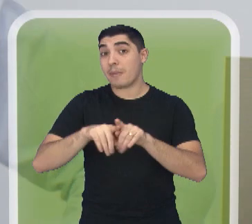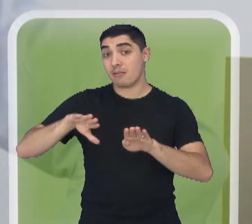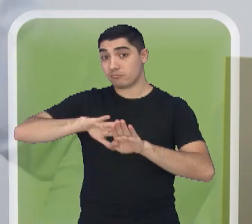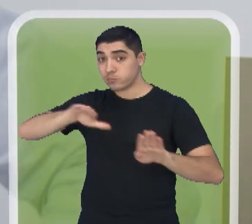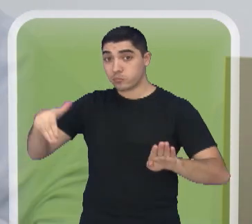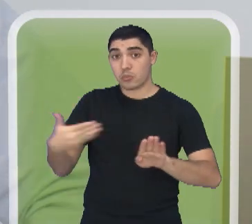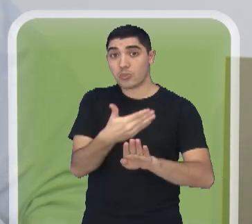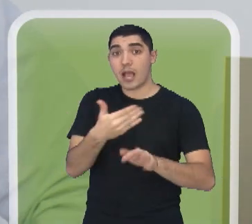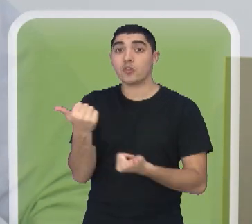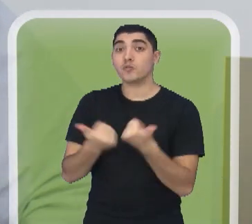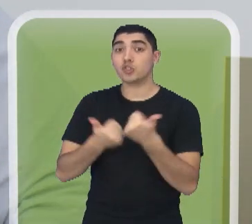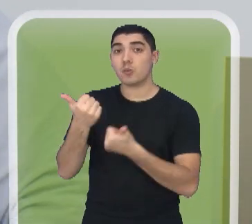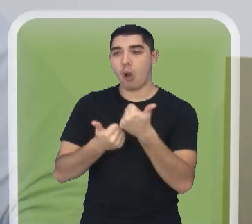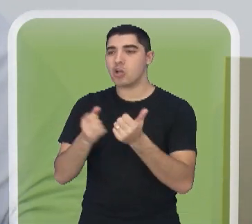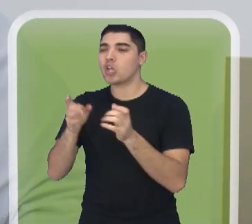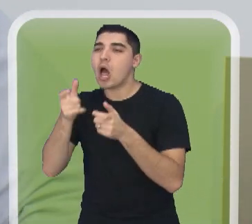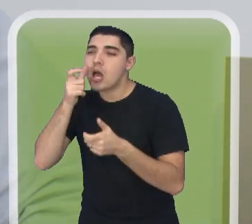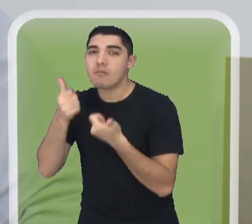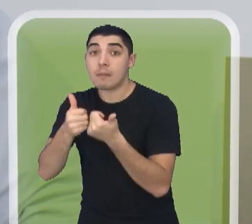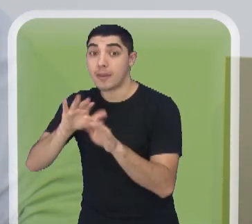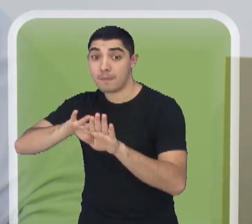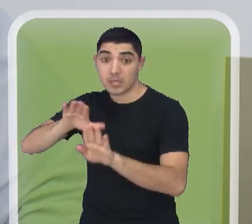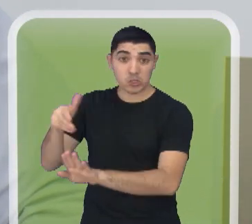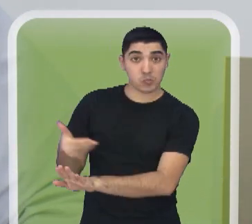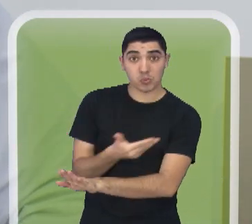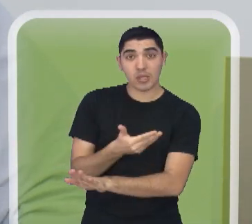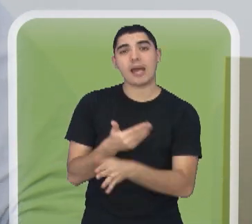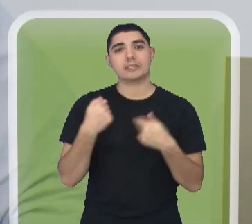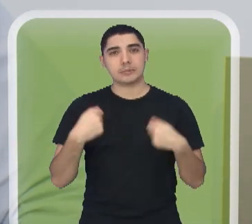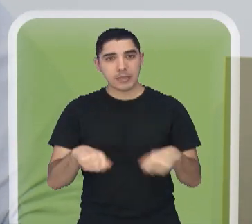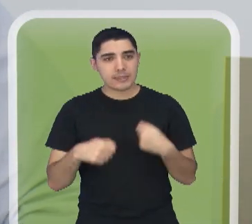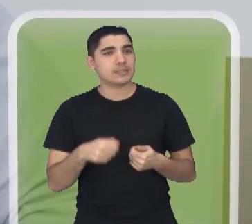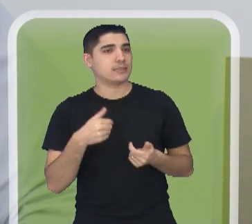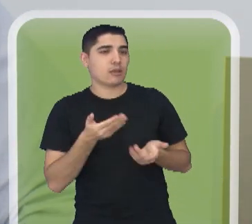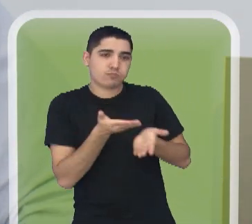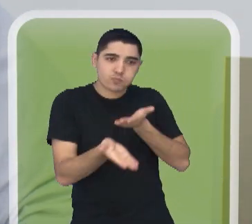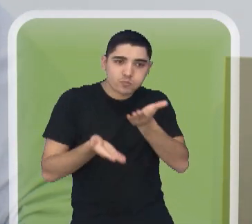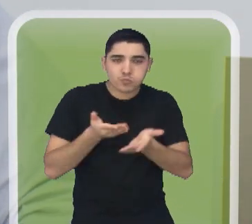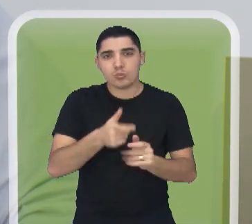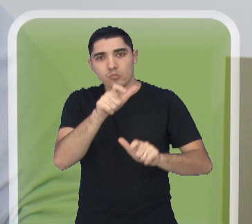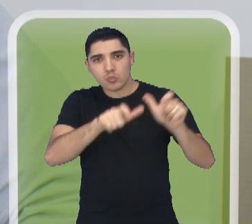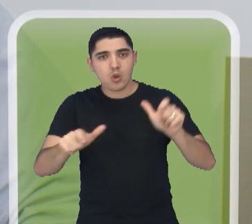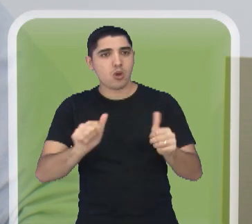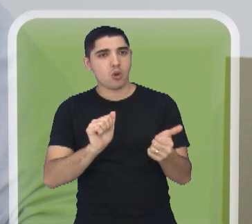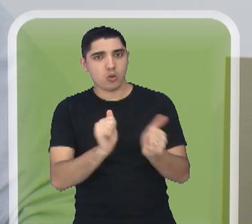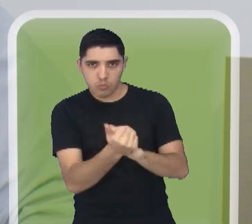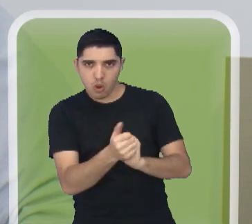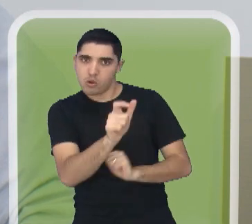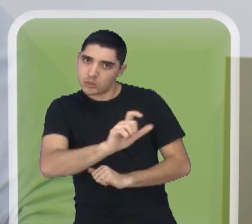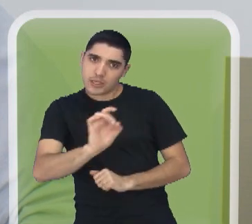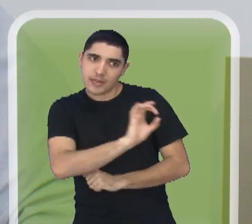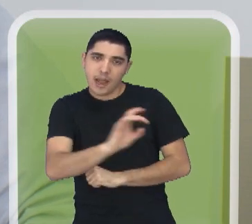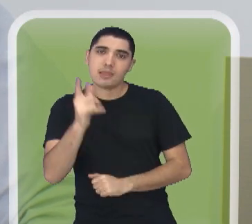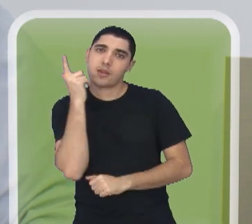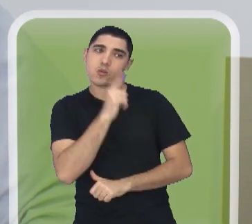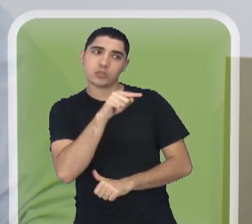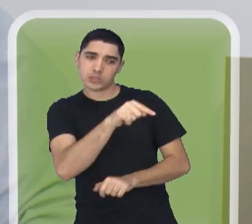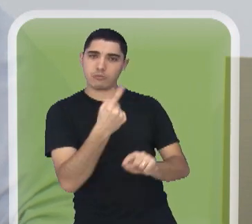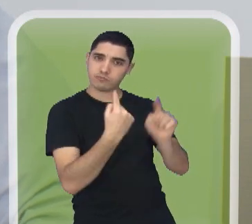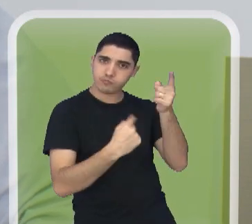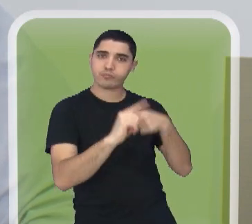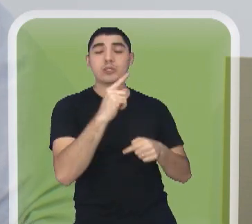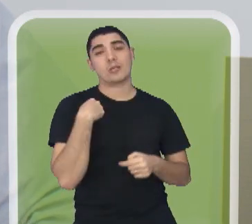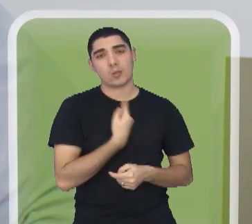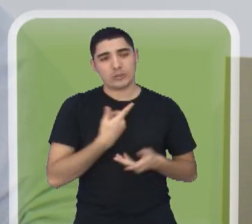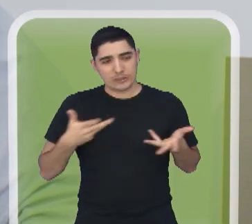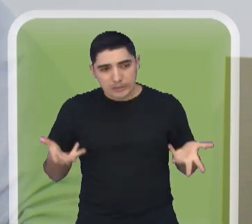para que realmente ali o jogador consiga, né, desempenhar o máximo dele. Então, realmente, a gente